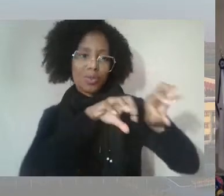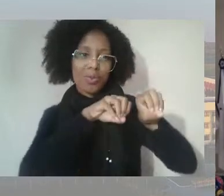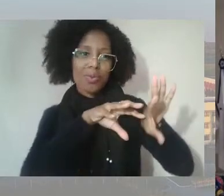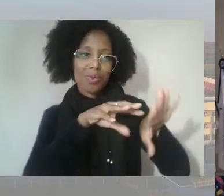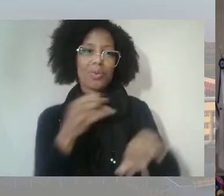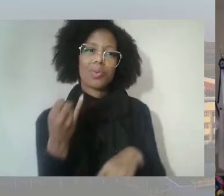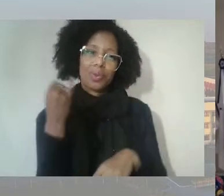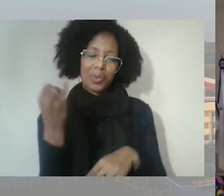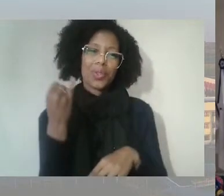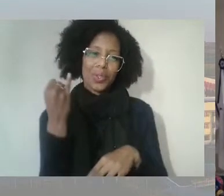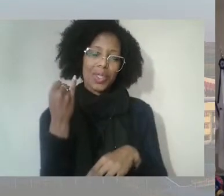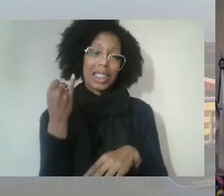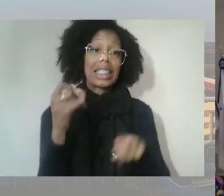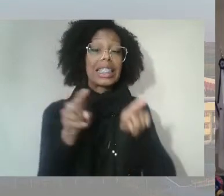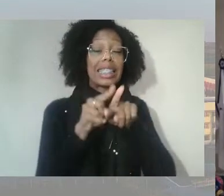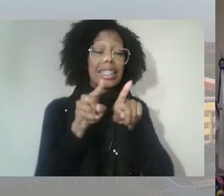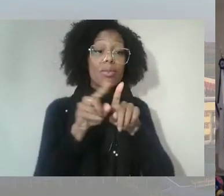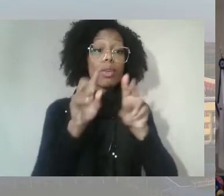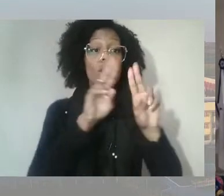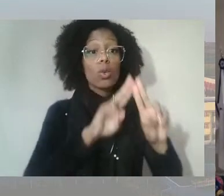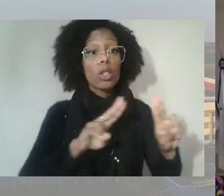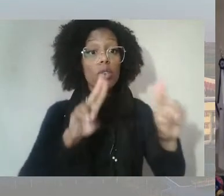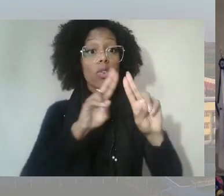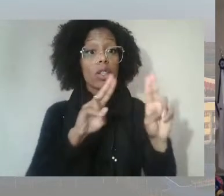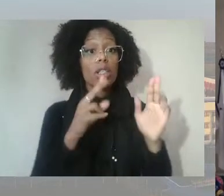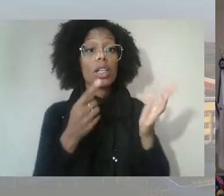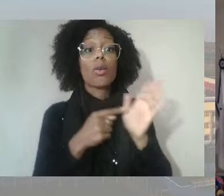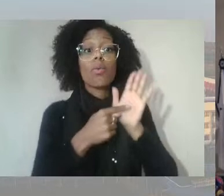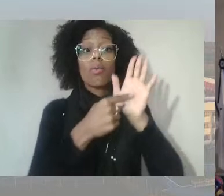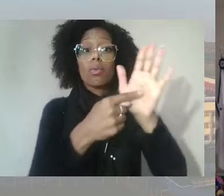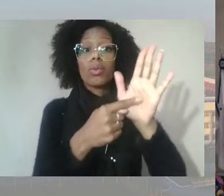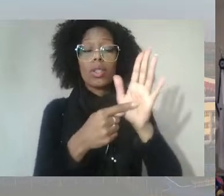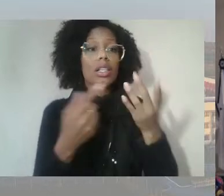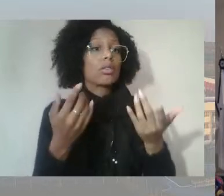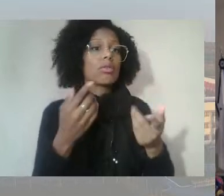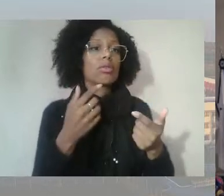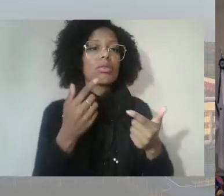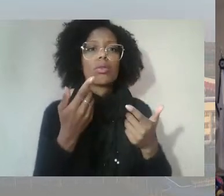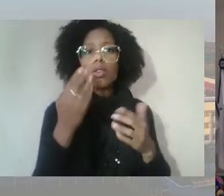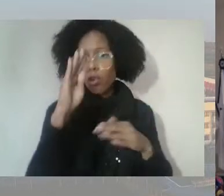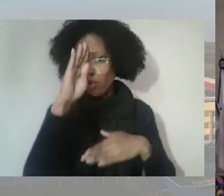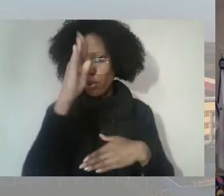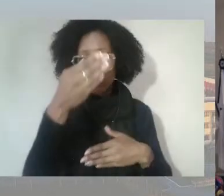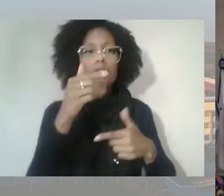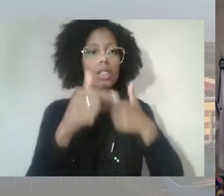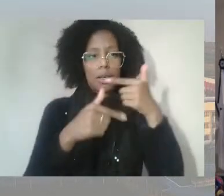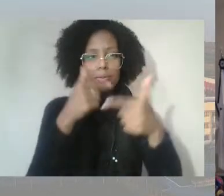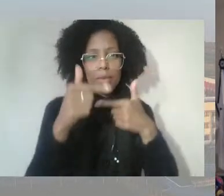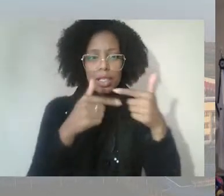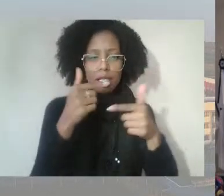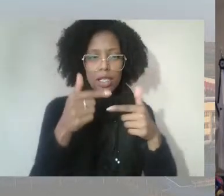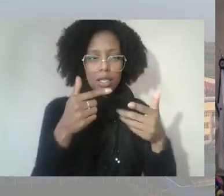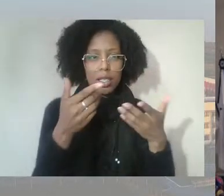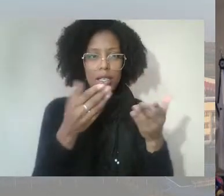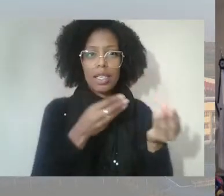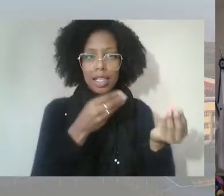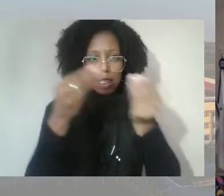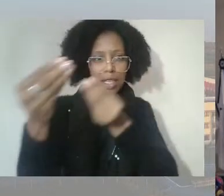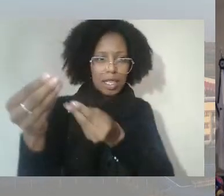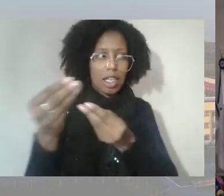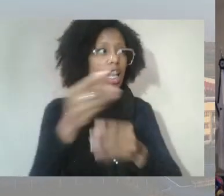E para uma universidade que se posicione muito para além do mercado de trabalho. Nós estamos formando aqui profissionais do mercado de trabalho, estamos